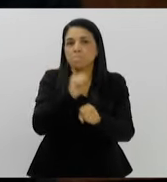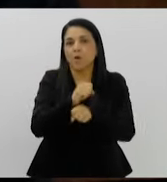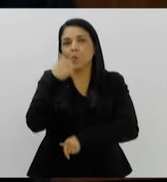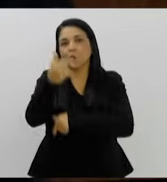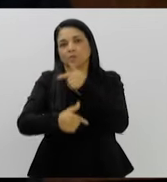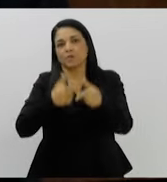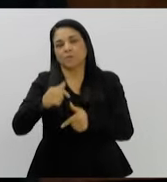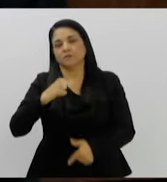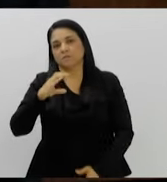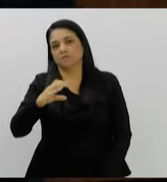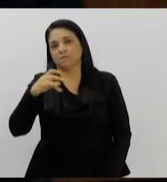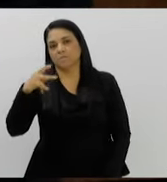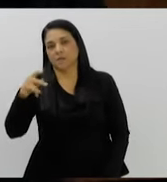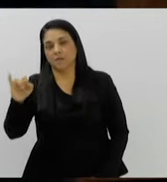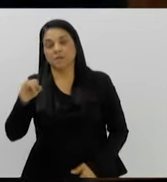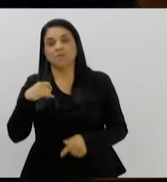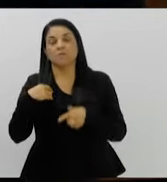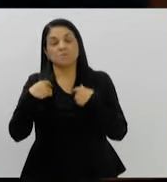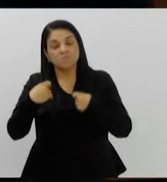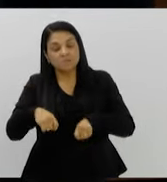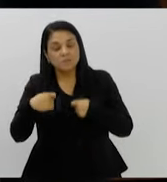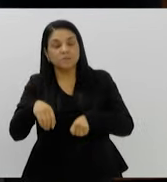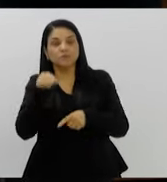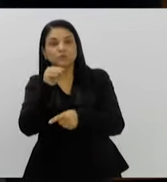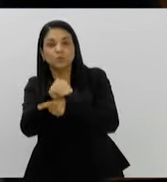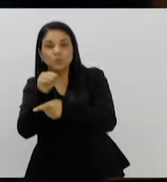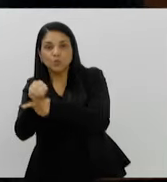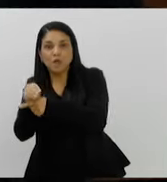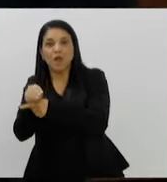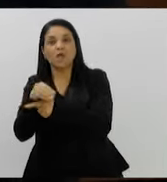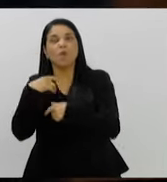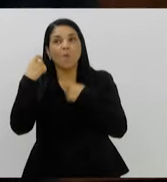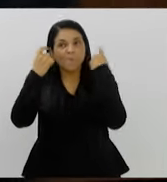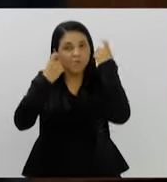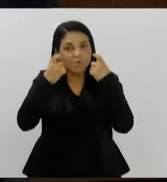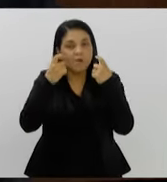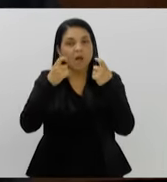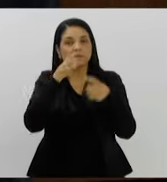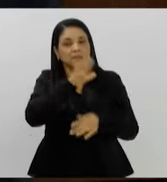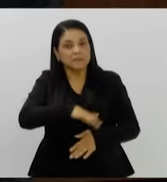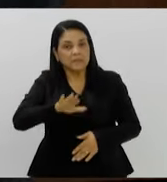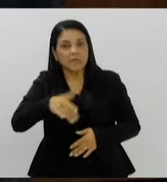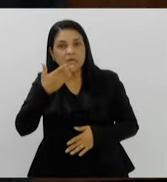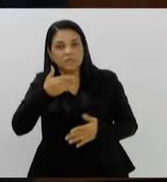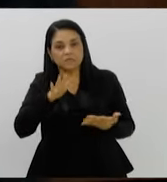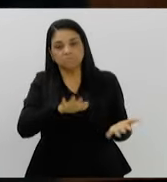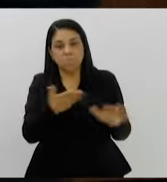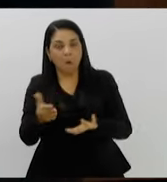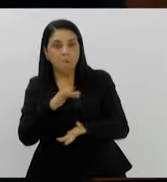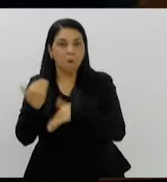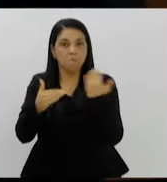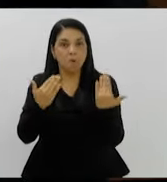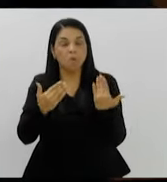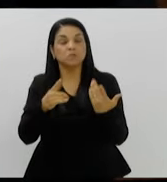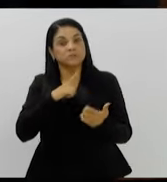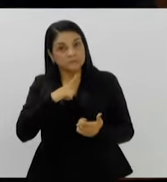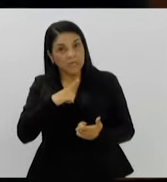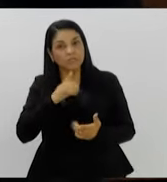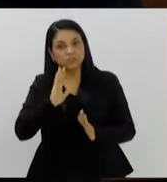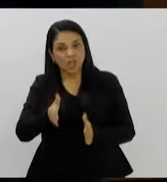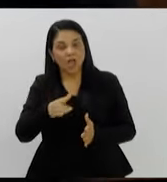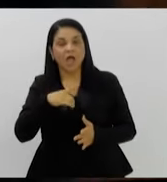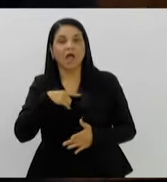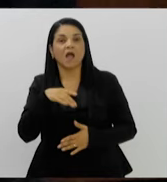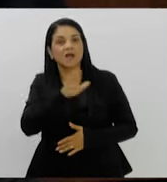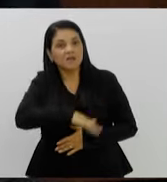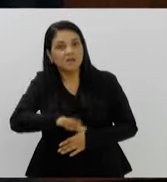CPI para que a gente possa cuidar eu estou preocupada com perdas de vida tem criança que já não consegue mais se alimentar então quero sensibilizar o